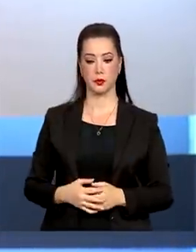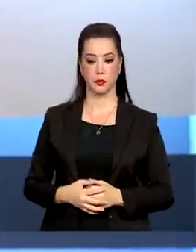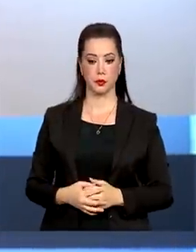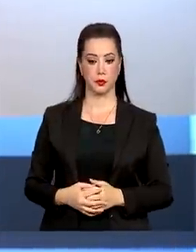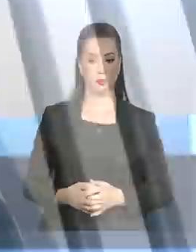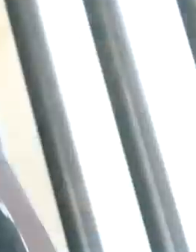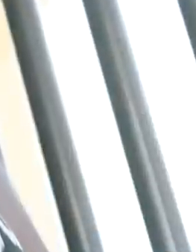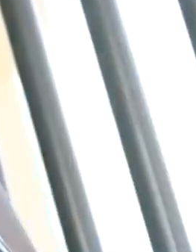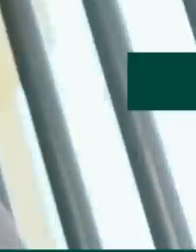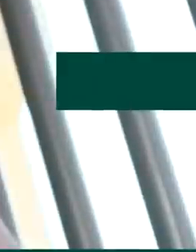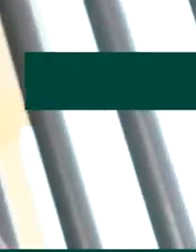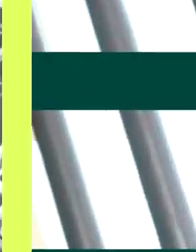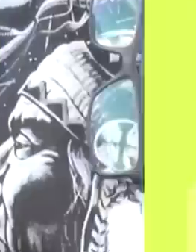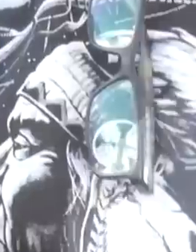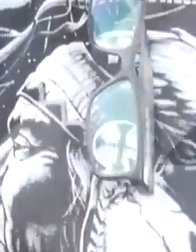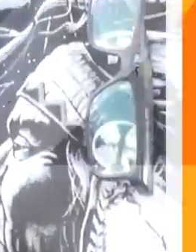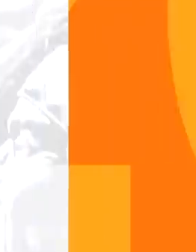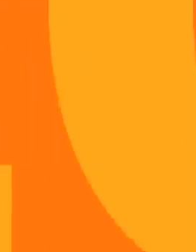Oliveira